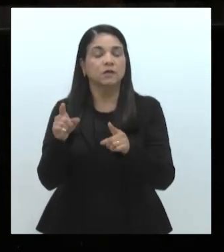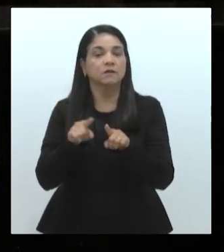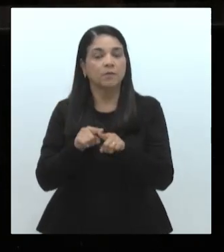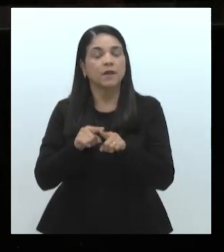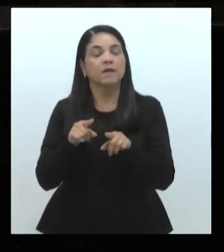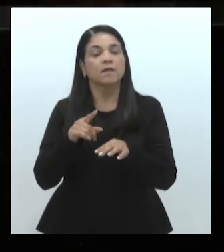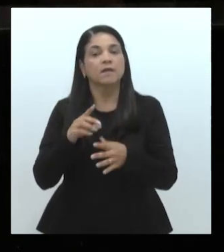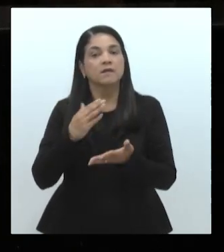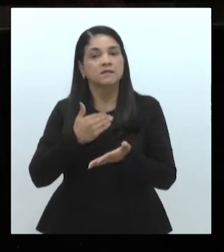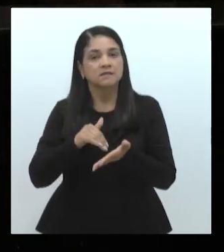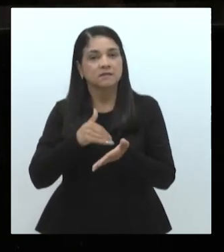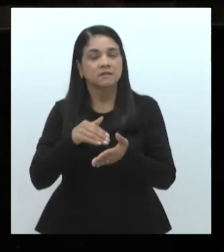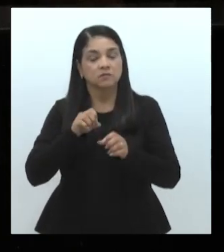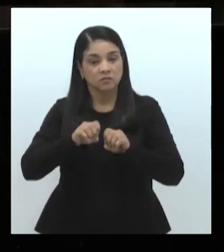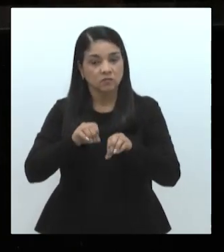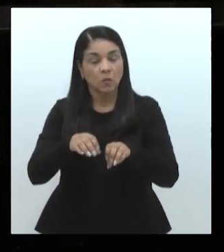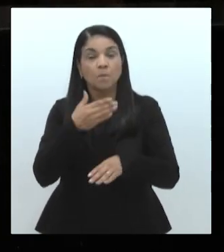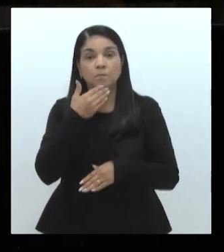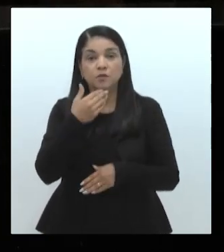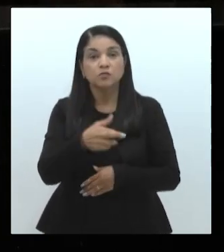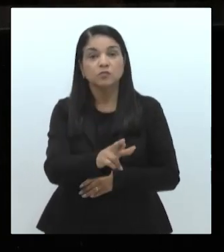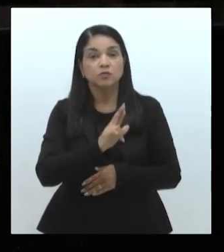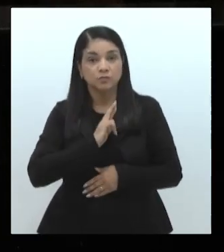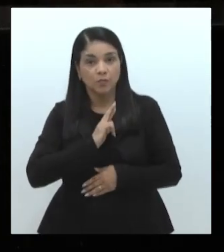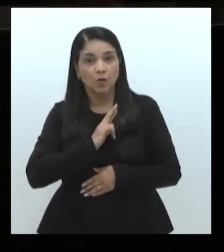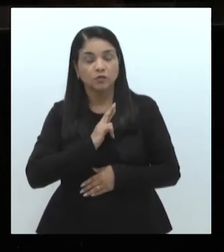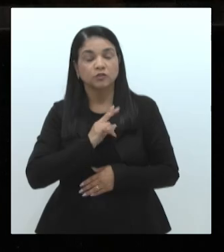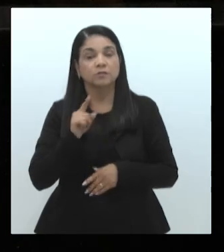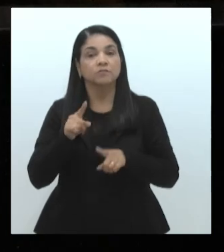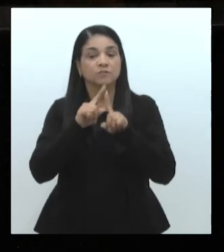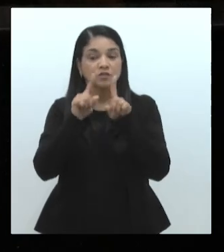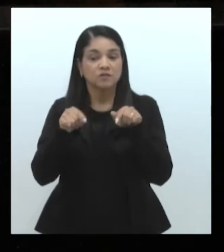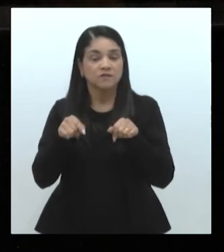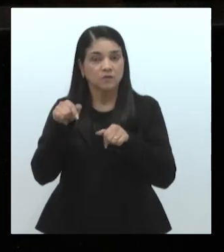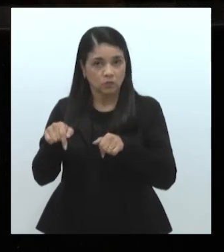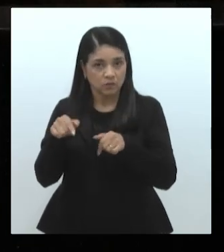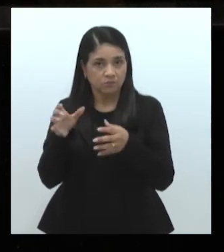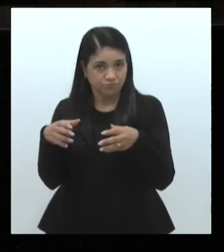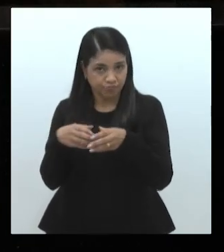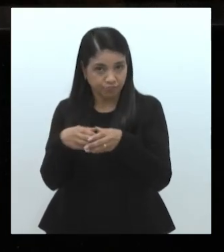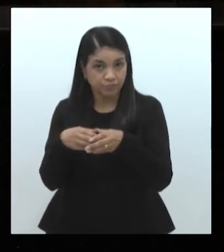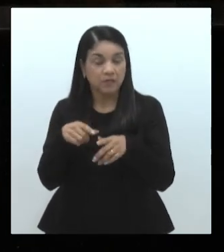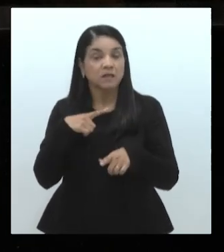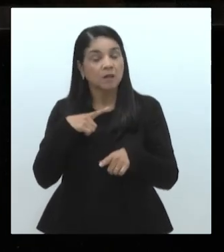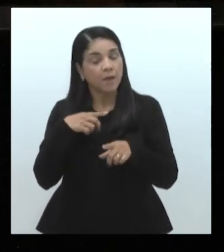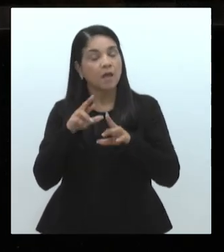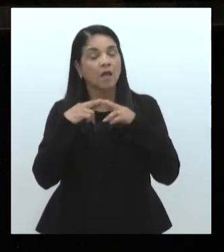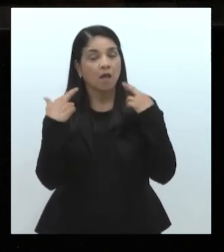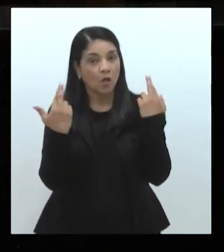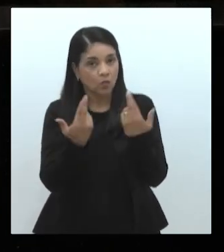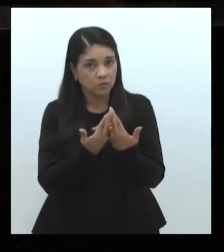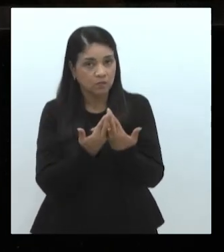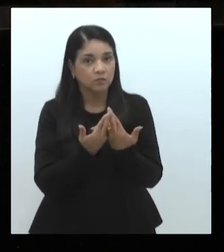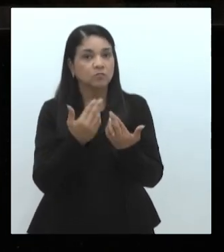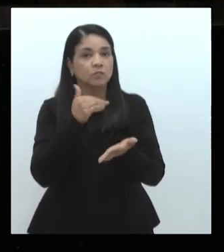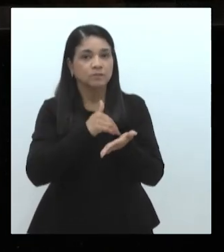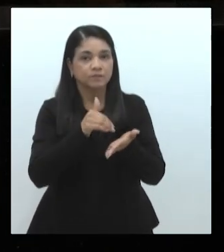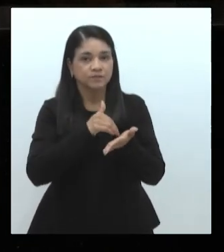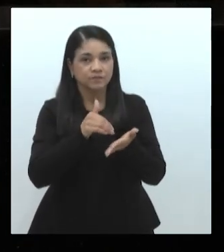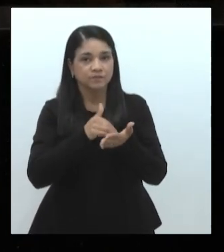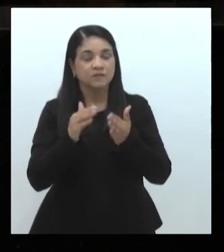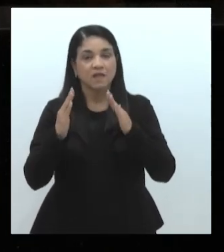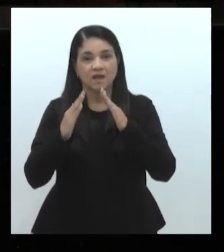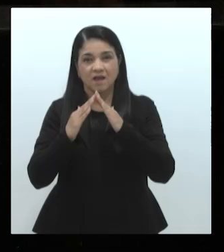Educação, pedindo uma resposta para esses servidores. Estive também reunida com a Secretaria da